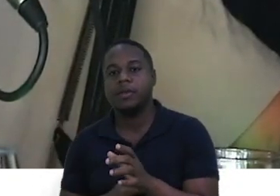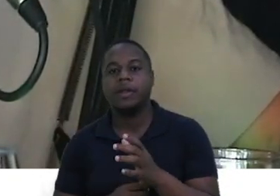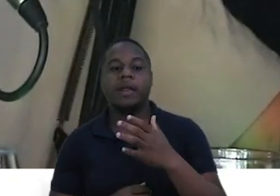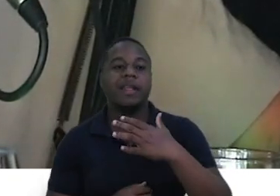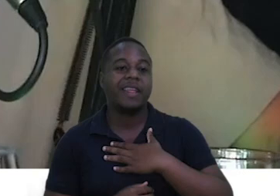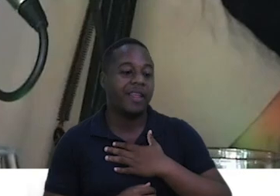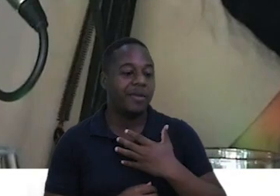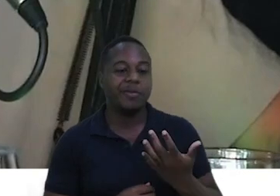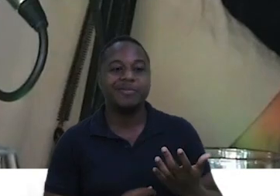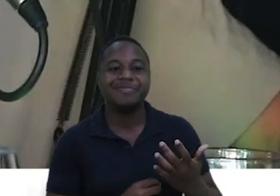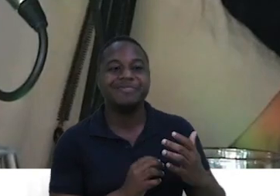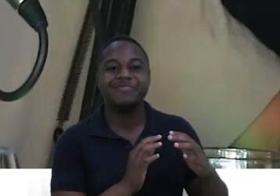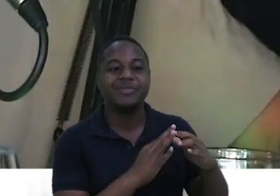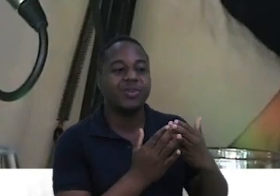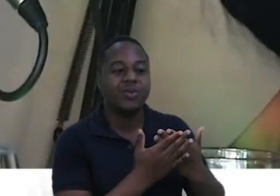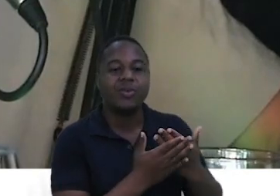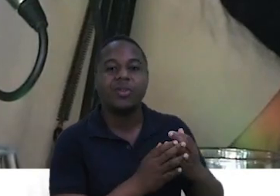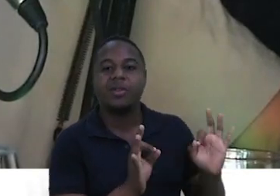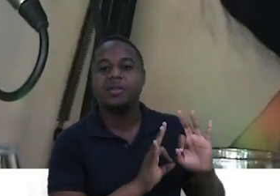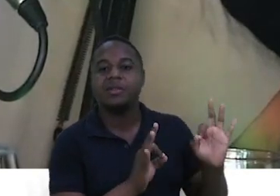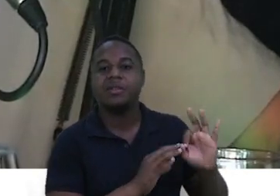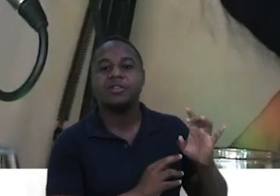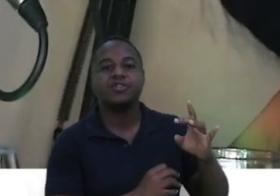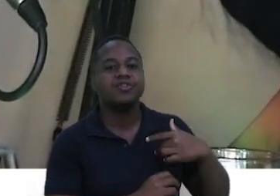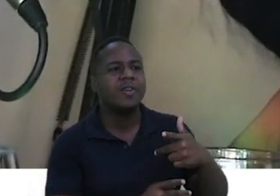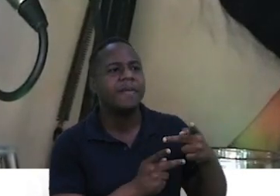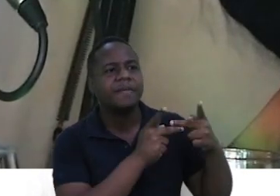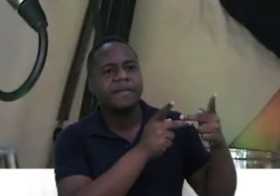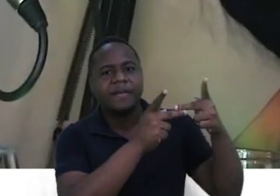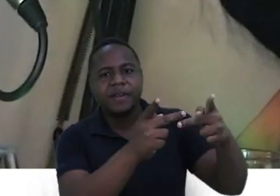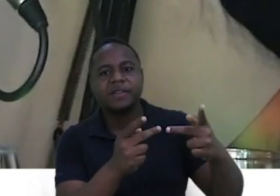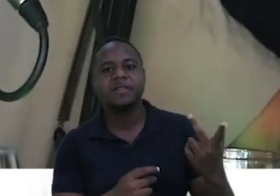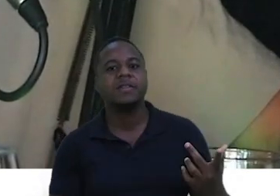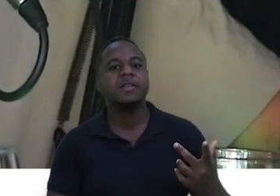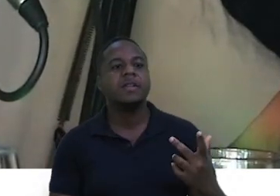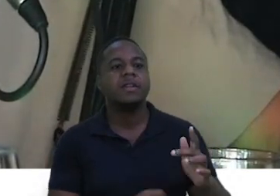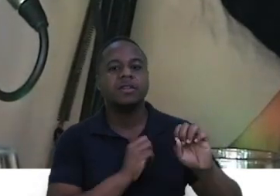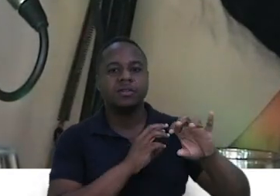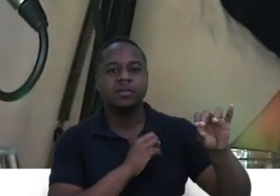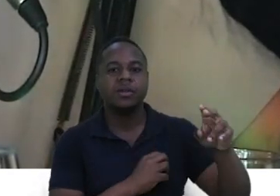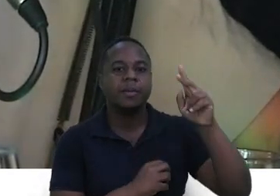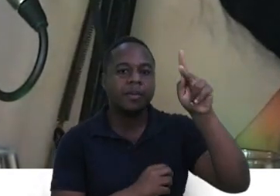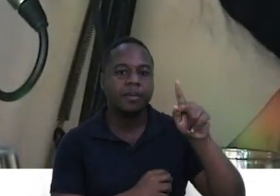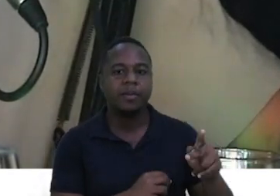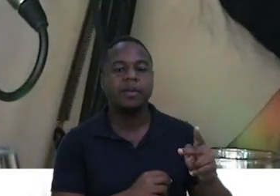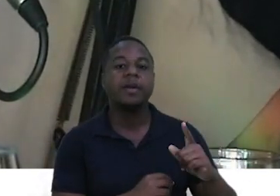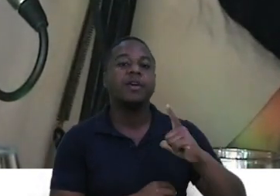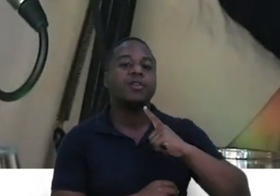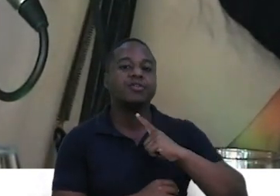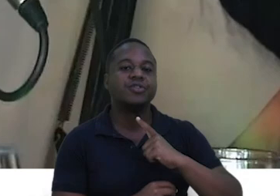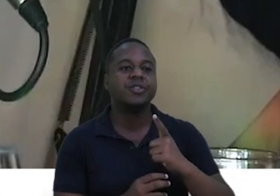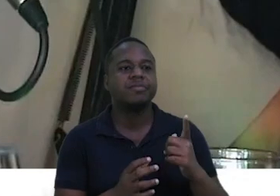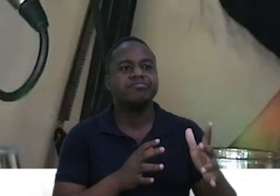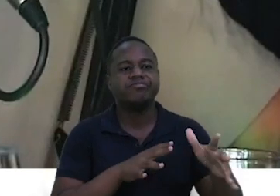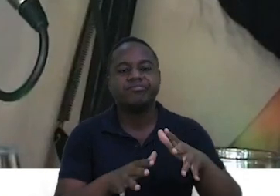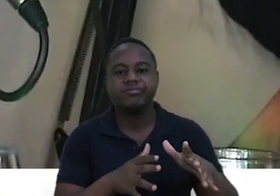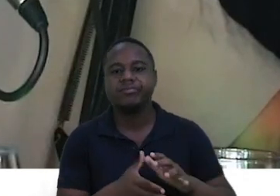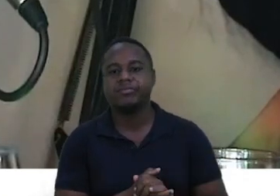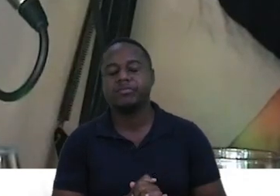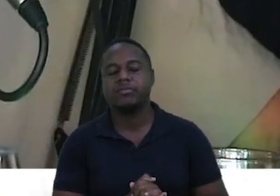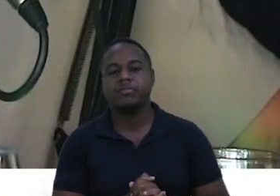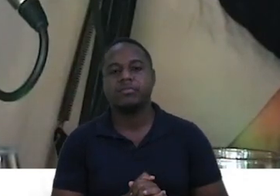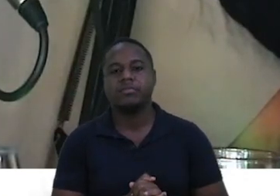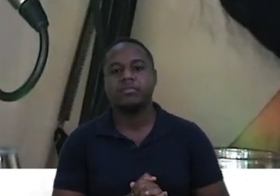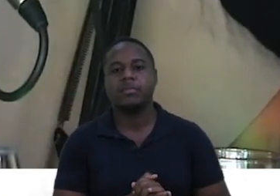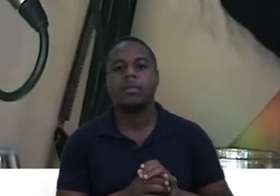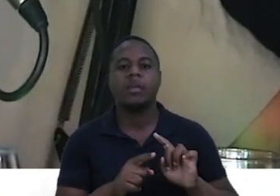um vínculo fixo. Então, eu estava mais trabalhando, viajando, com aulas particulares. Então, eu tinha mais essa flexibilidade. E aí